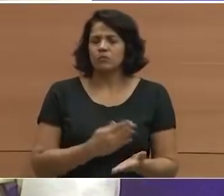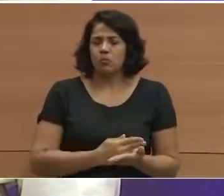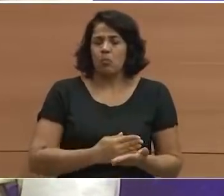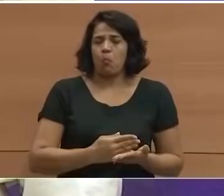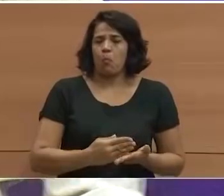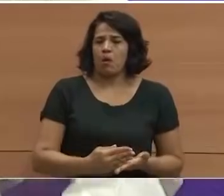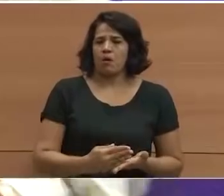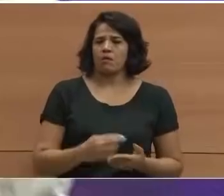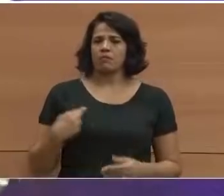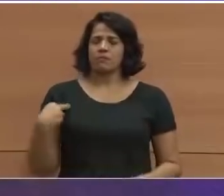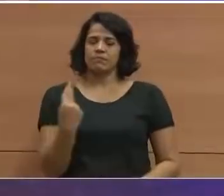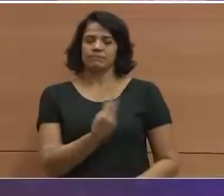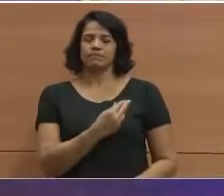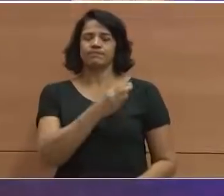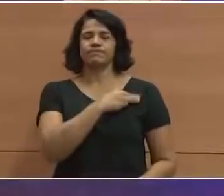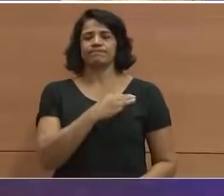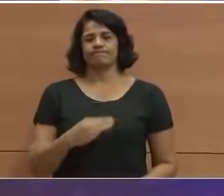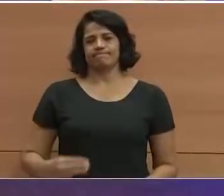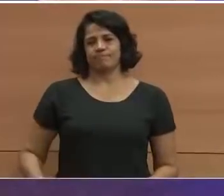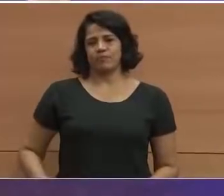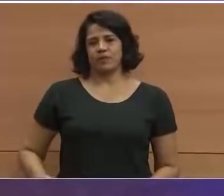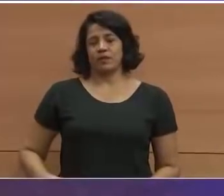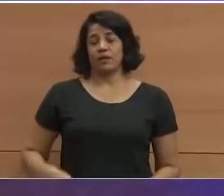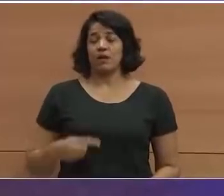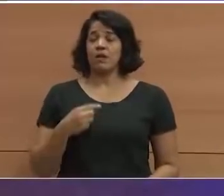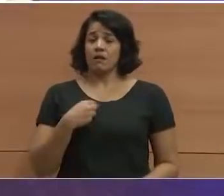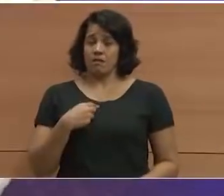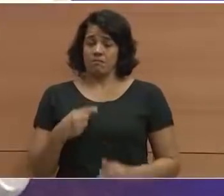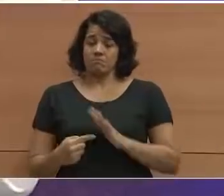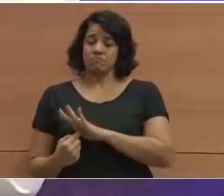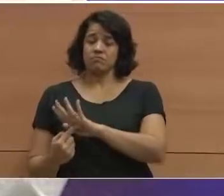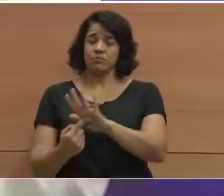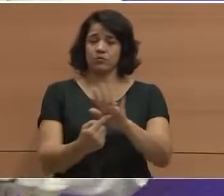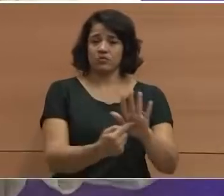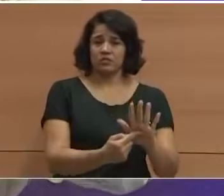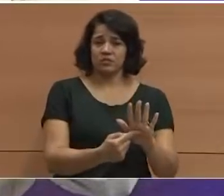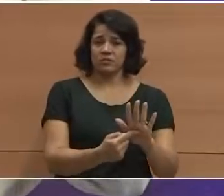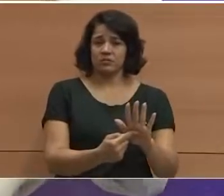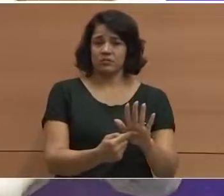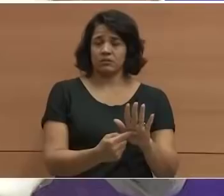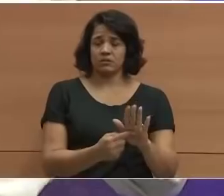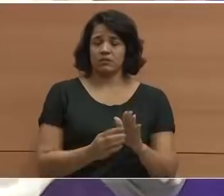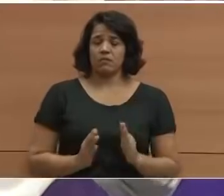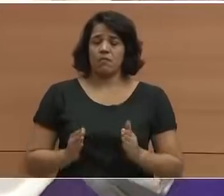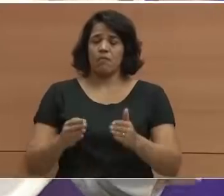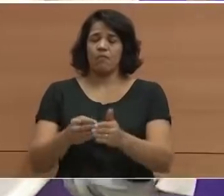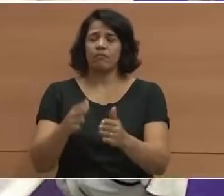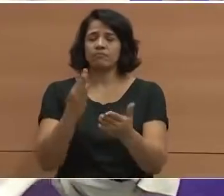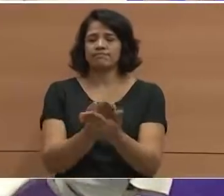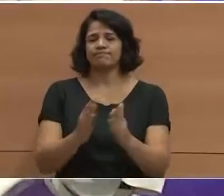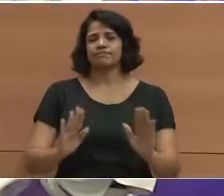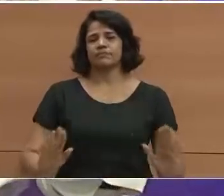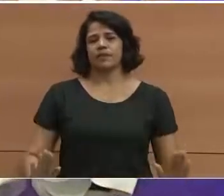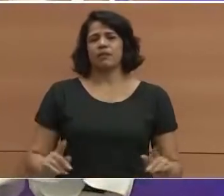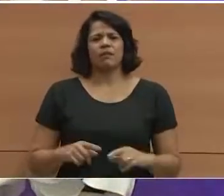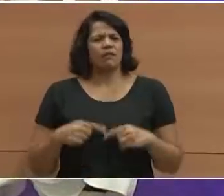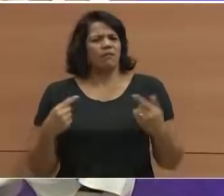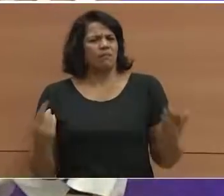Onde começa? Porque eu mostrei onde termina. E onde começa? Então, os irmãos no